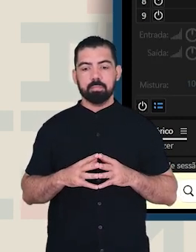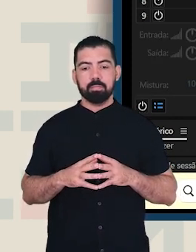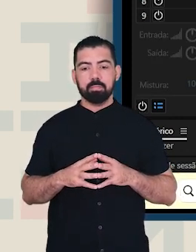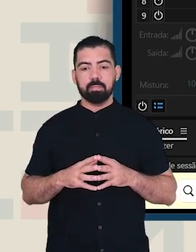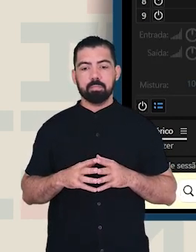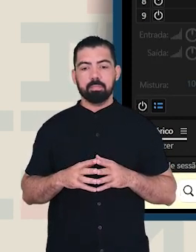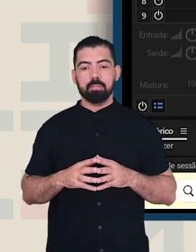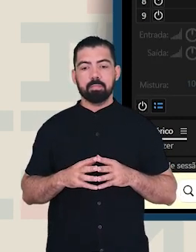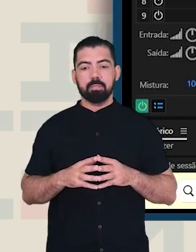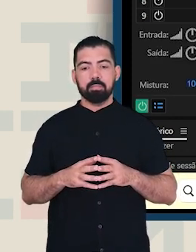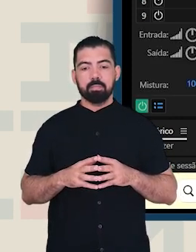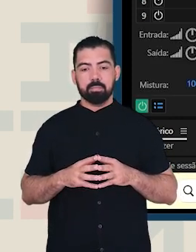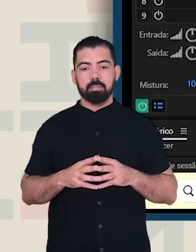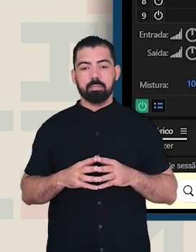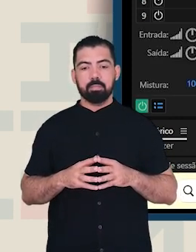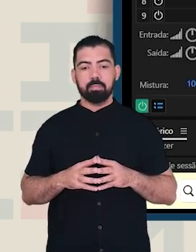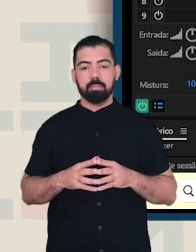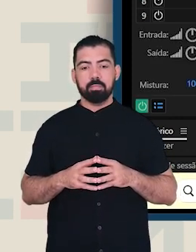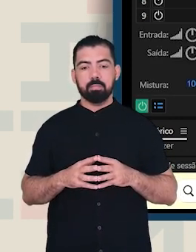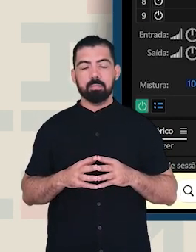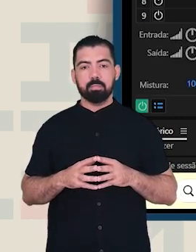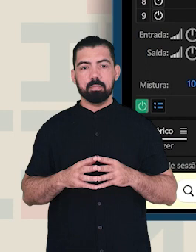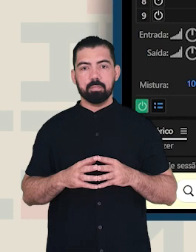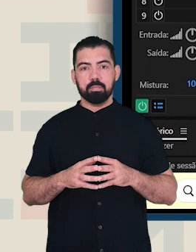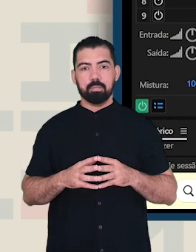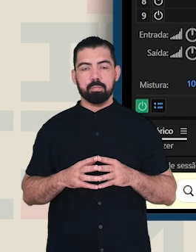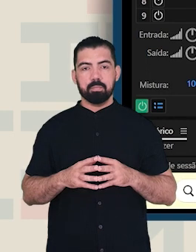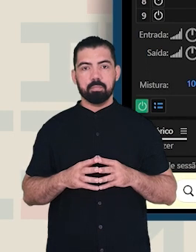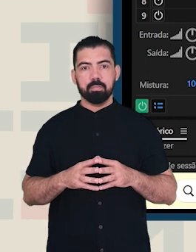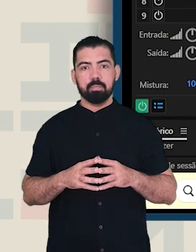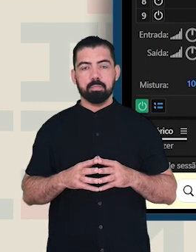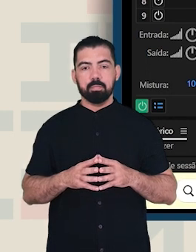Isso já está desagrupado. Ok.